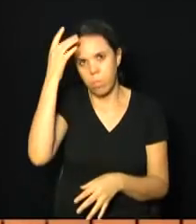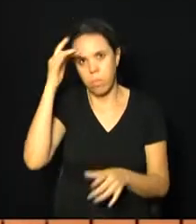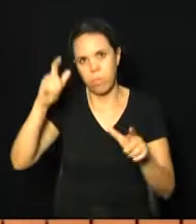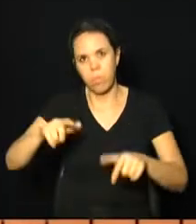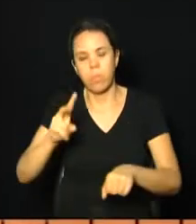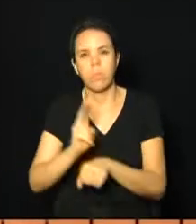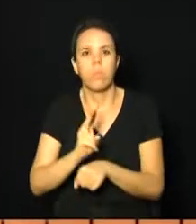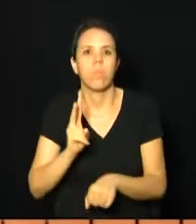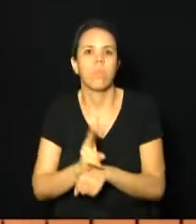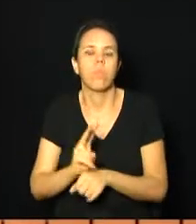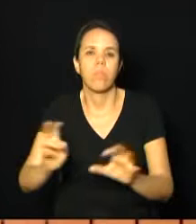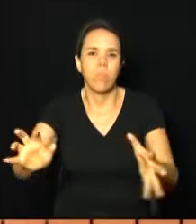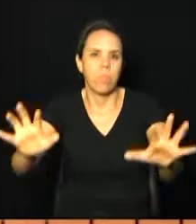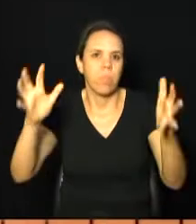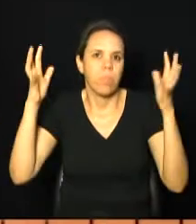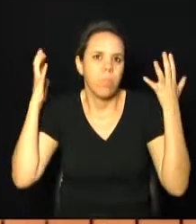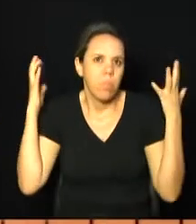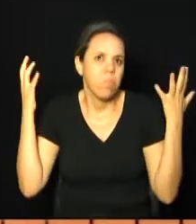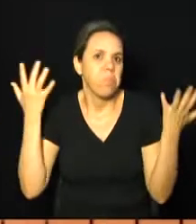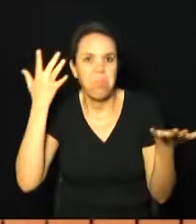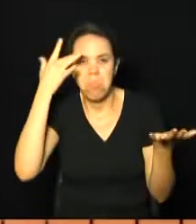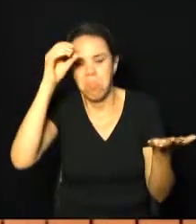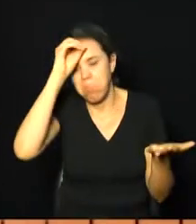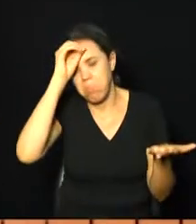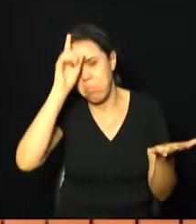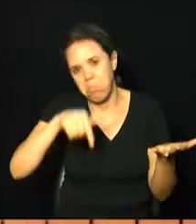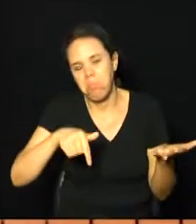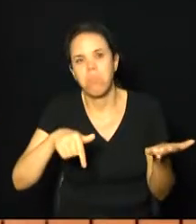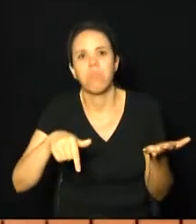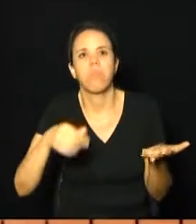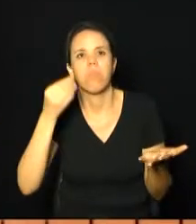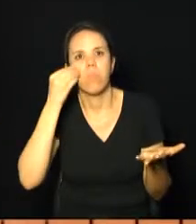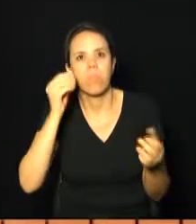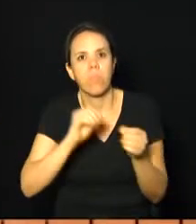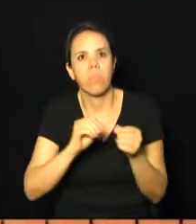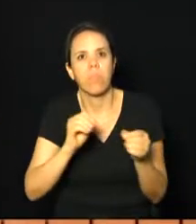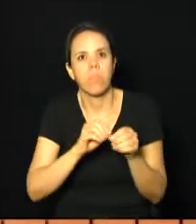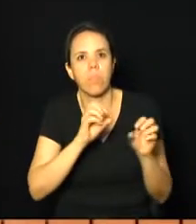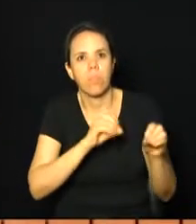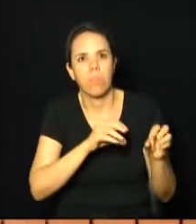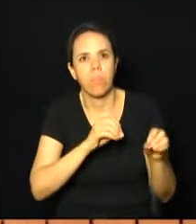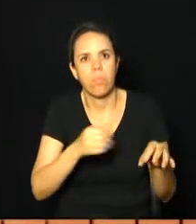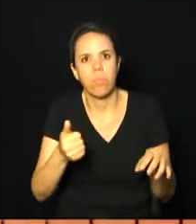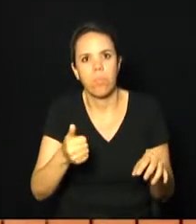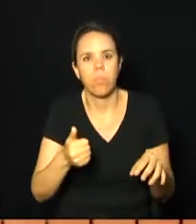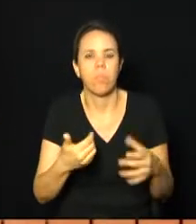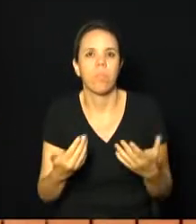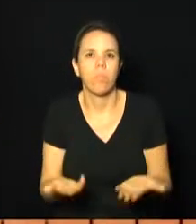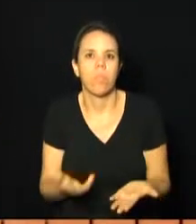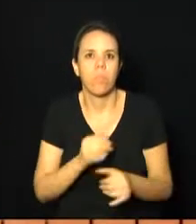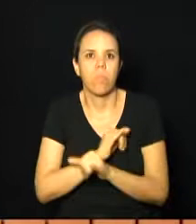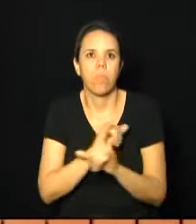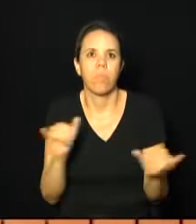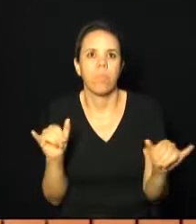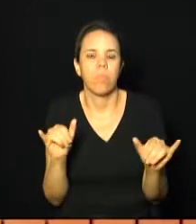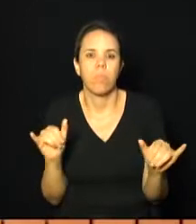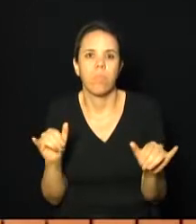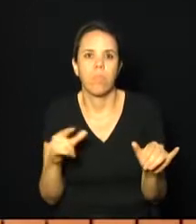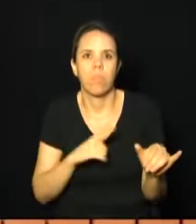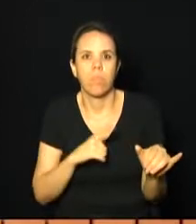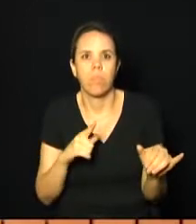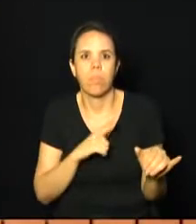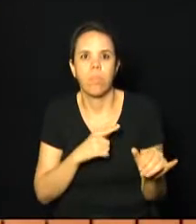área de preservação ambiental, né? Então a gente tenta fazer a educação, primeiramente, avisar que, né, que